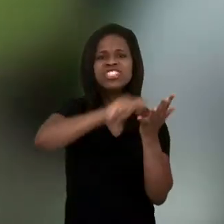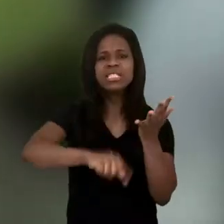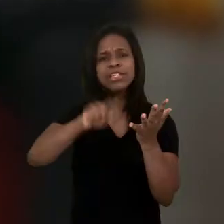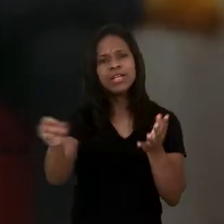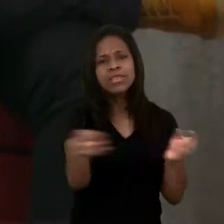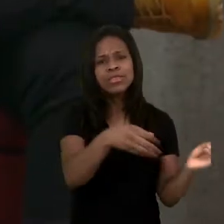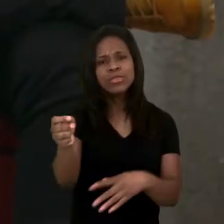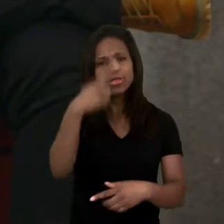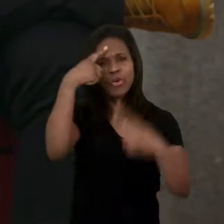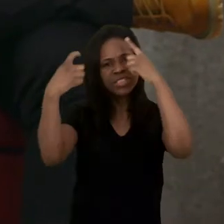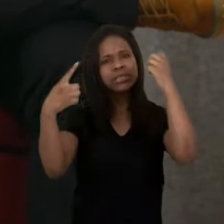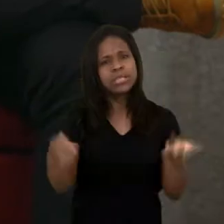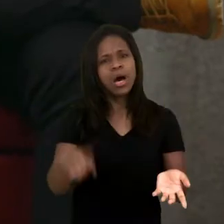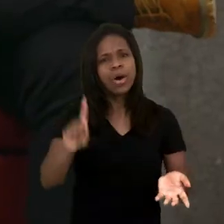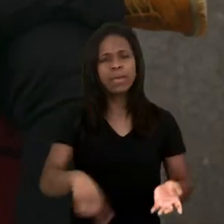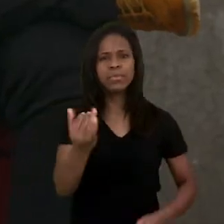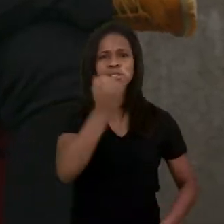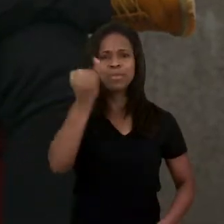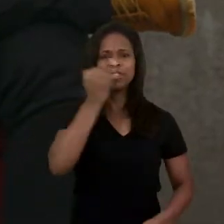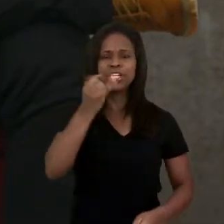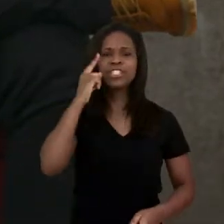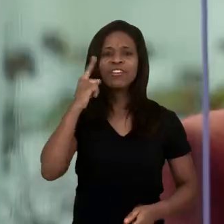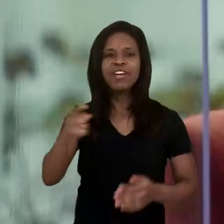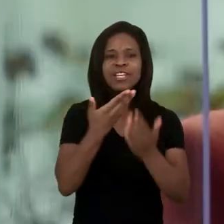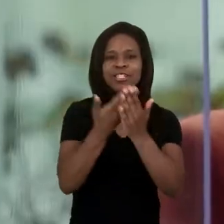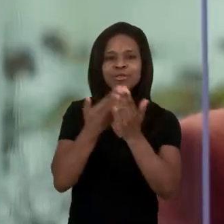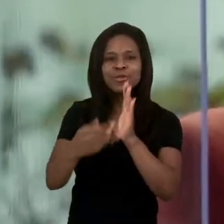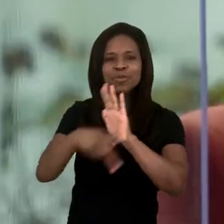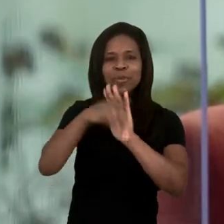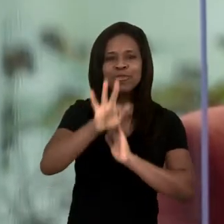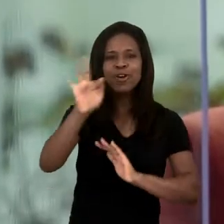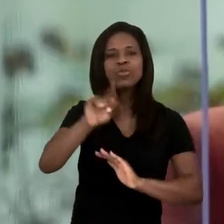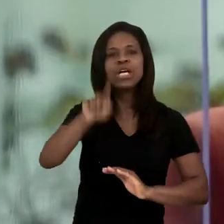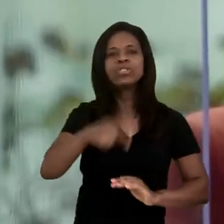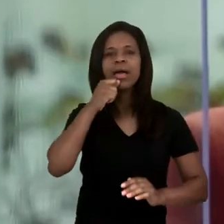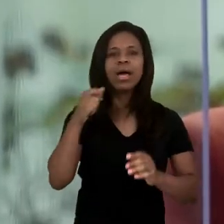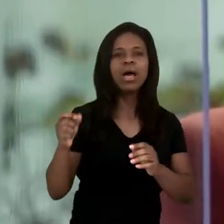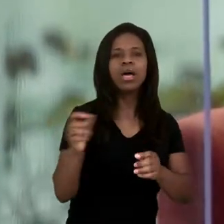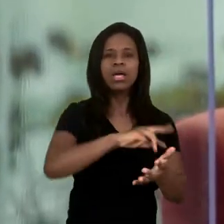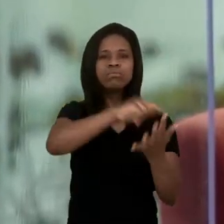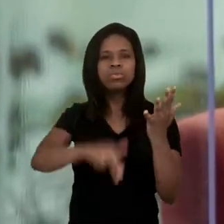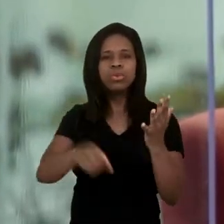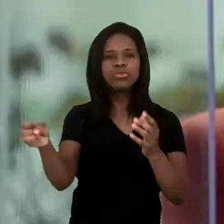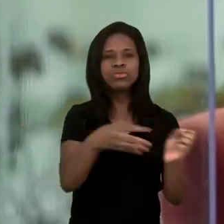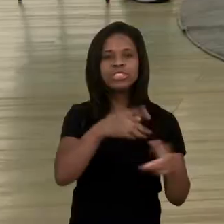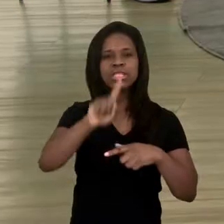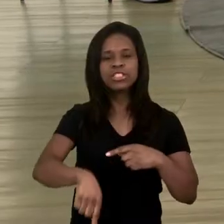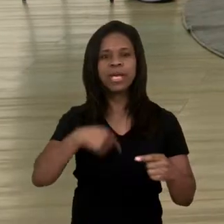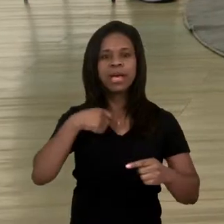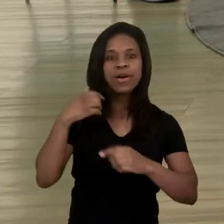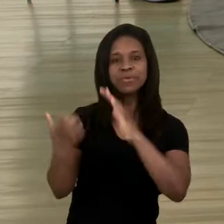Mas diversidade é inovação, né? Inovação é super importante, daí vem lá o estudo da McKinsey, diversidade como alavanca de